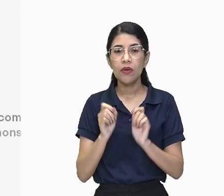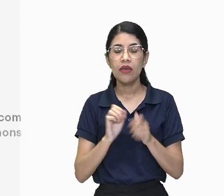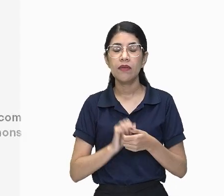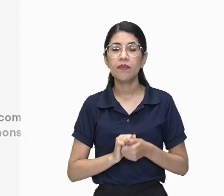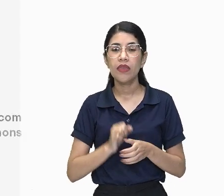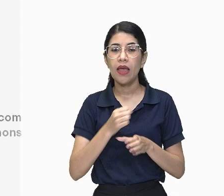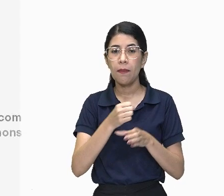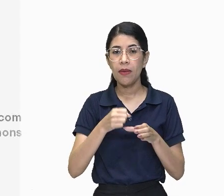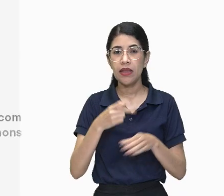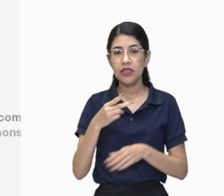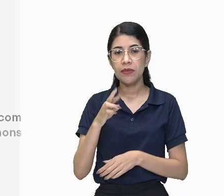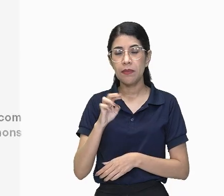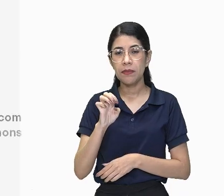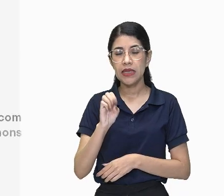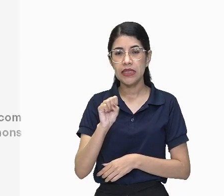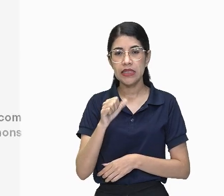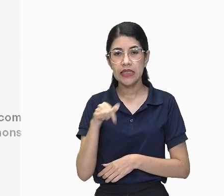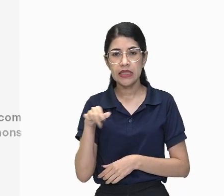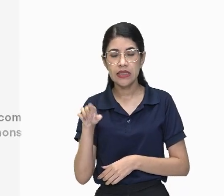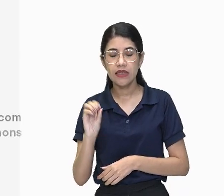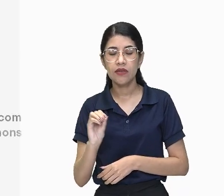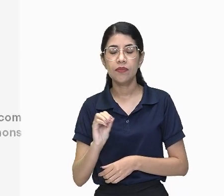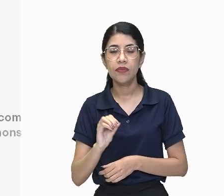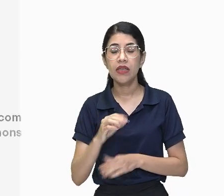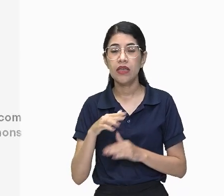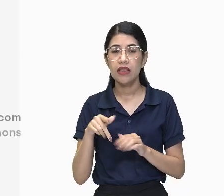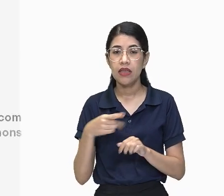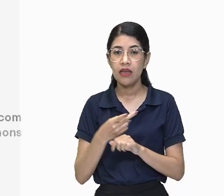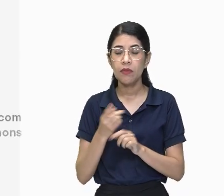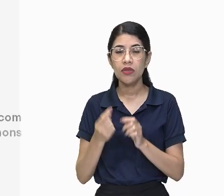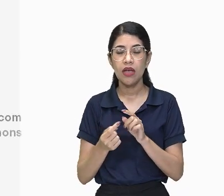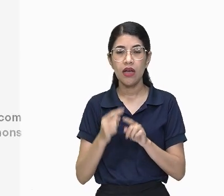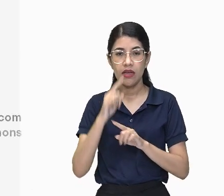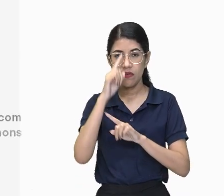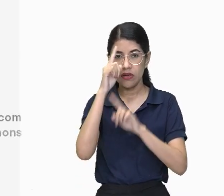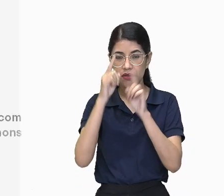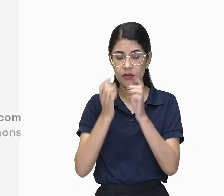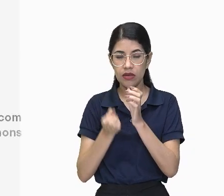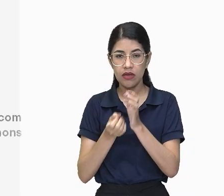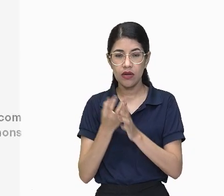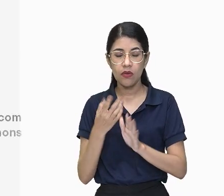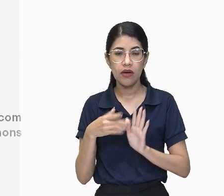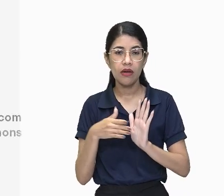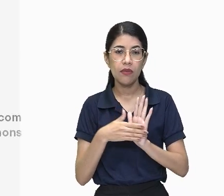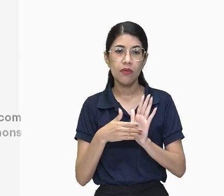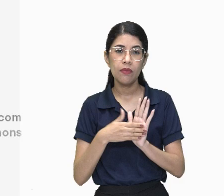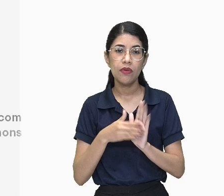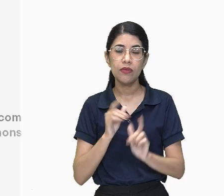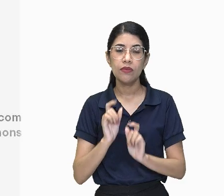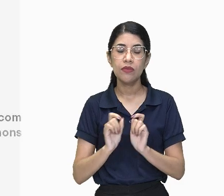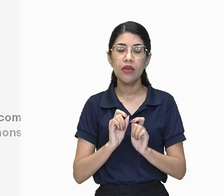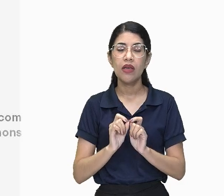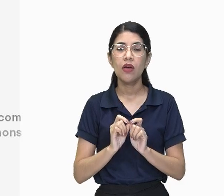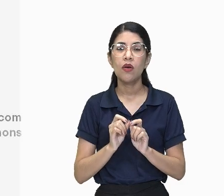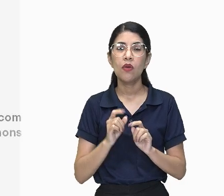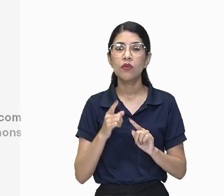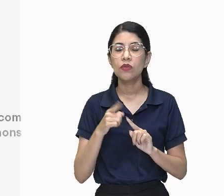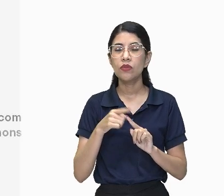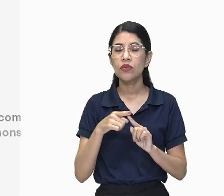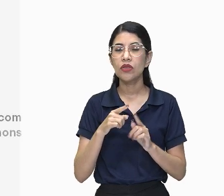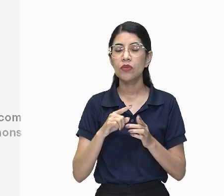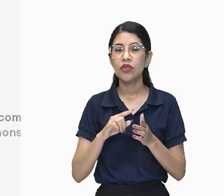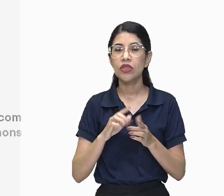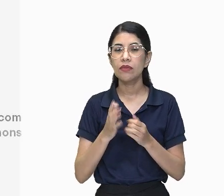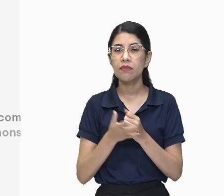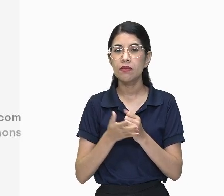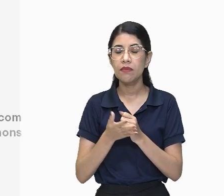de pressão. E foi a partir desta invenção que ele propôs aí um protótipo daquilo que viria a ser a base